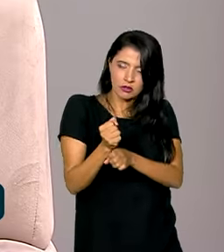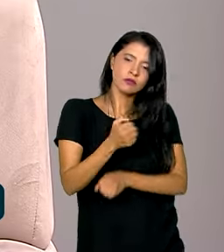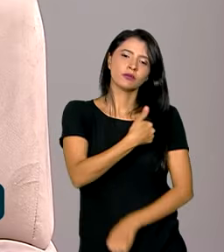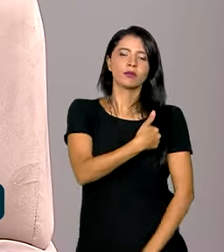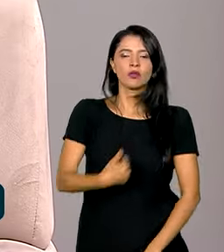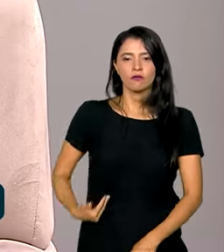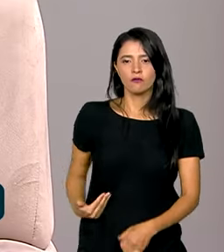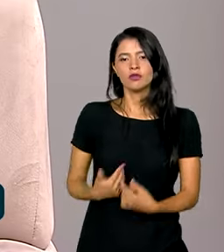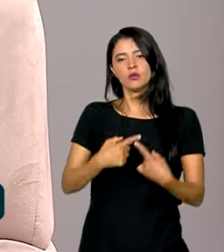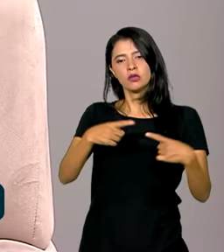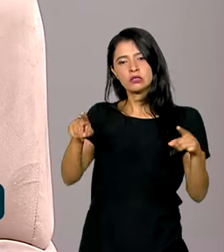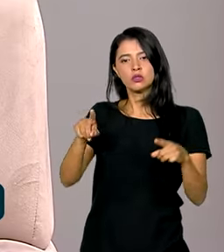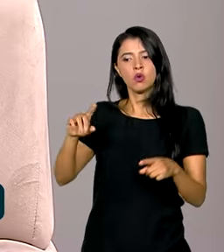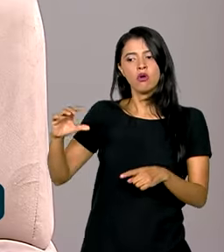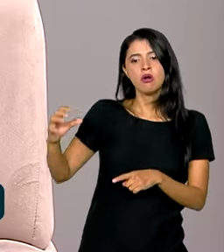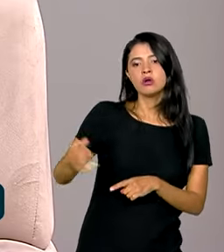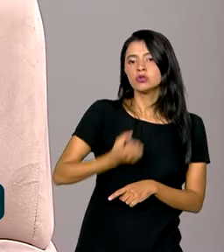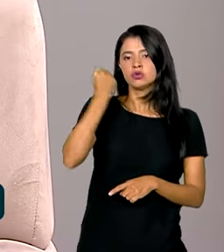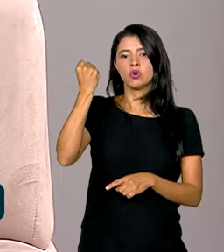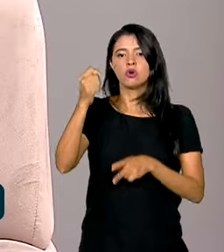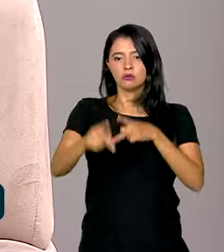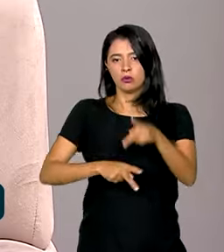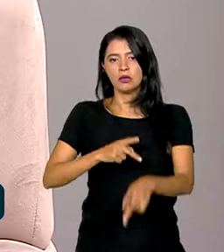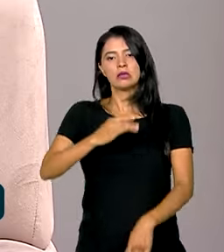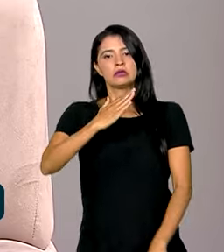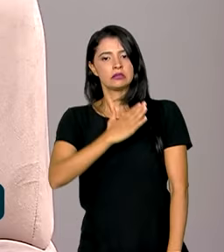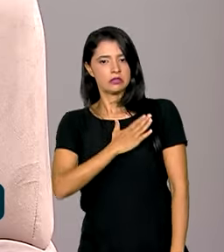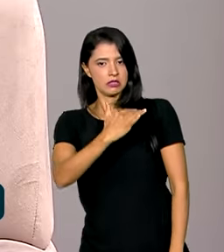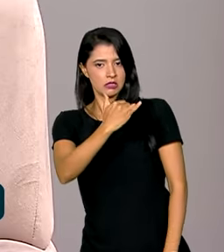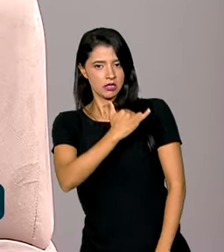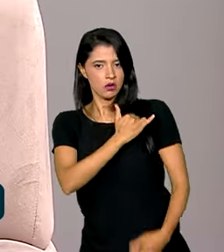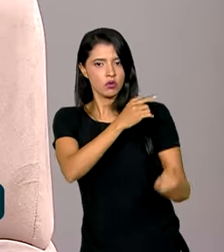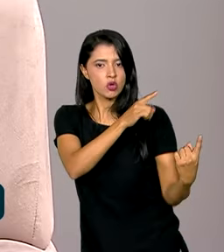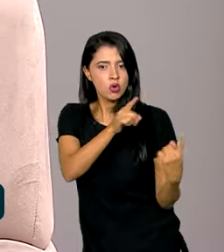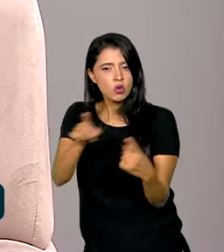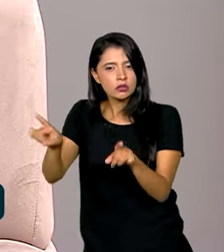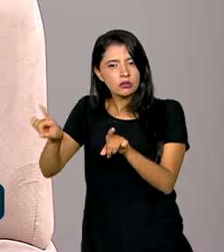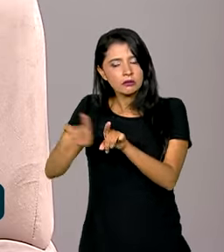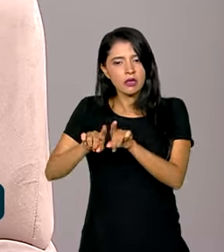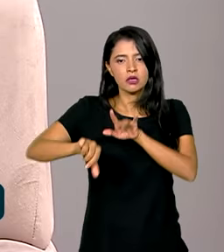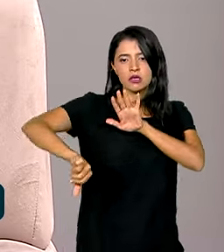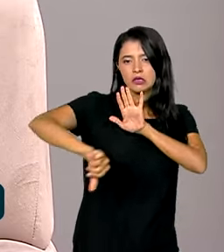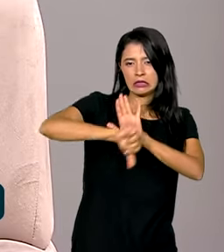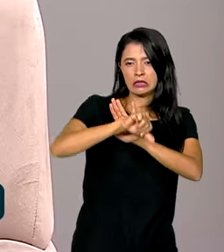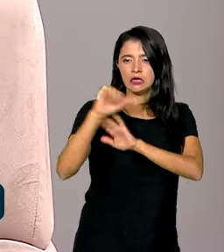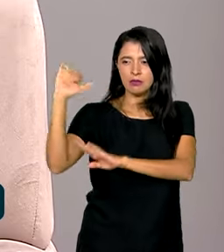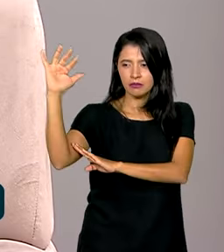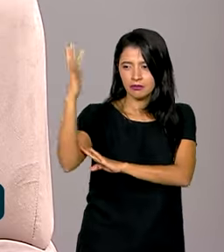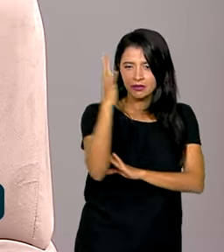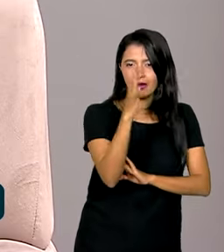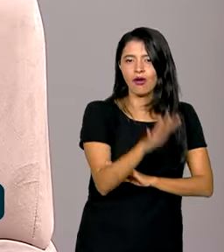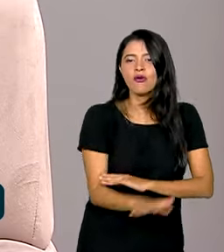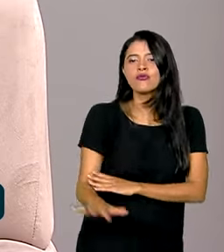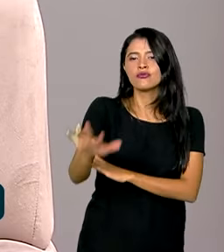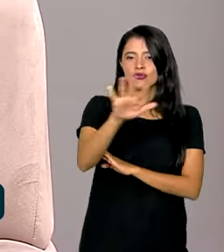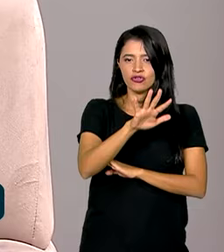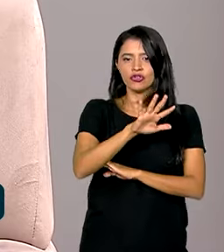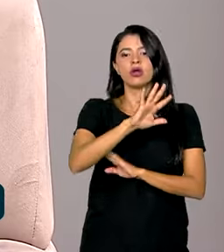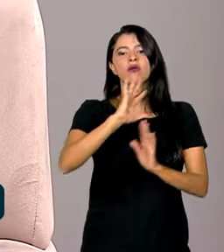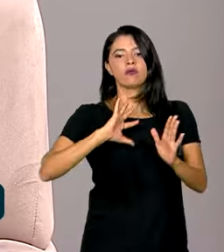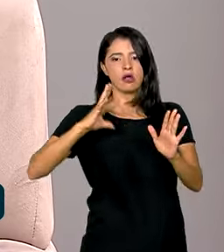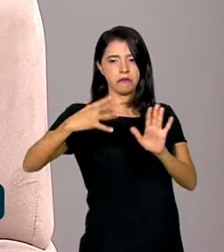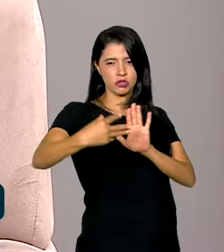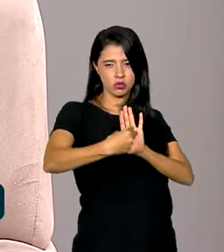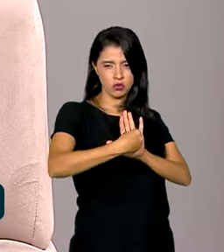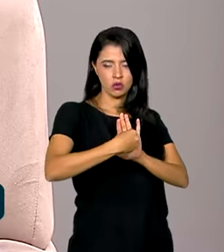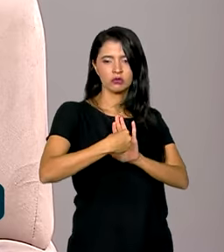uma mega operação de socorro à população Yanomami e também de combate a crimes ambientais na região. região amazônica.